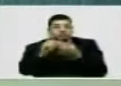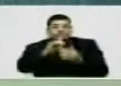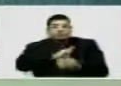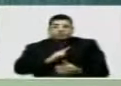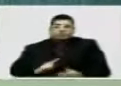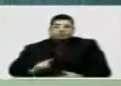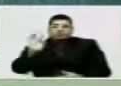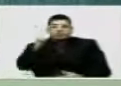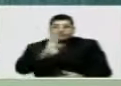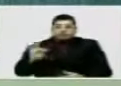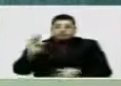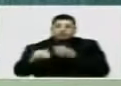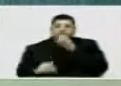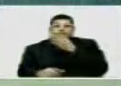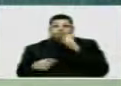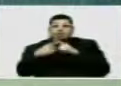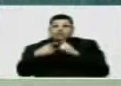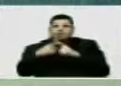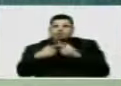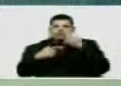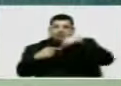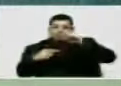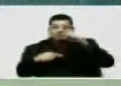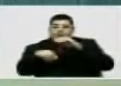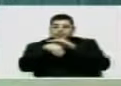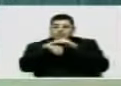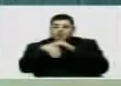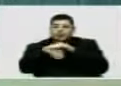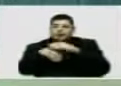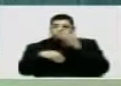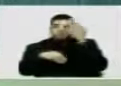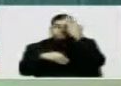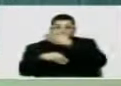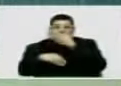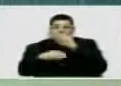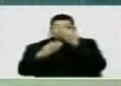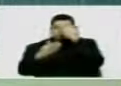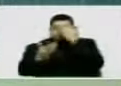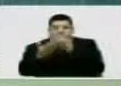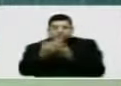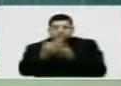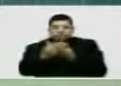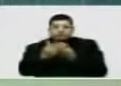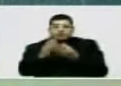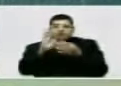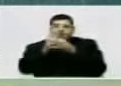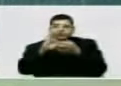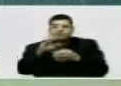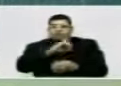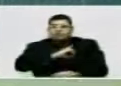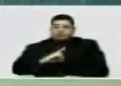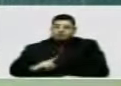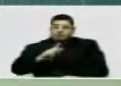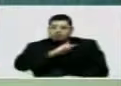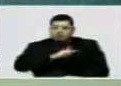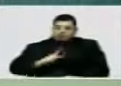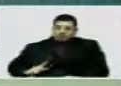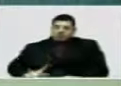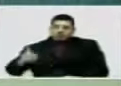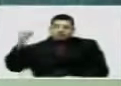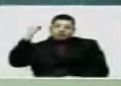do governo federal. Porque foi o discurso cego de confiança na atitude da presidente